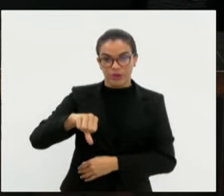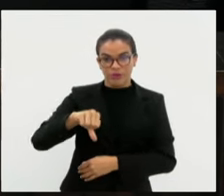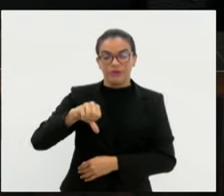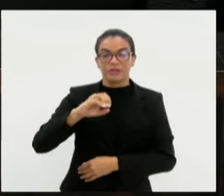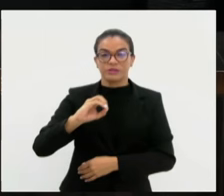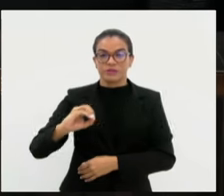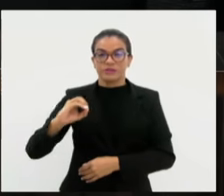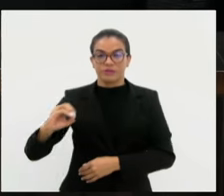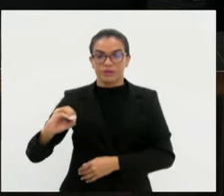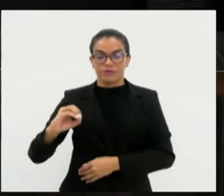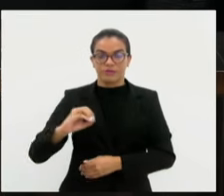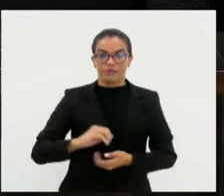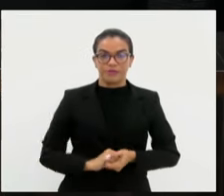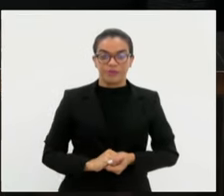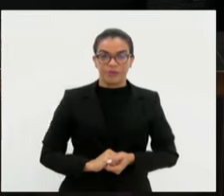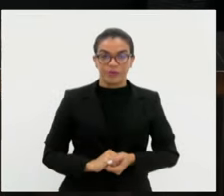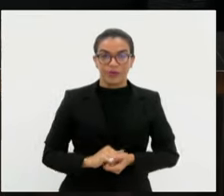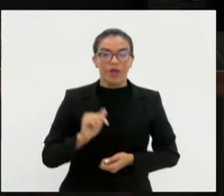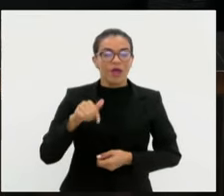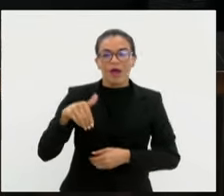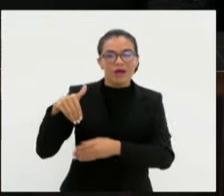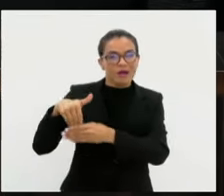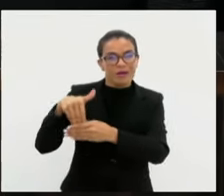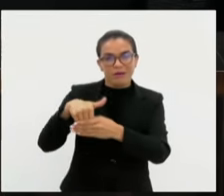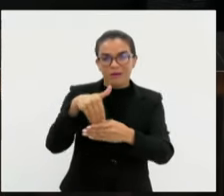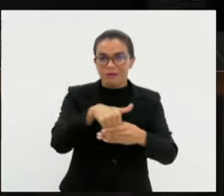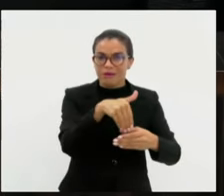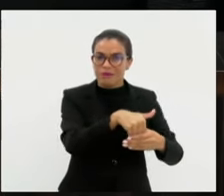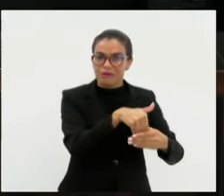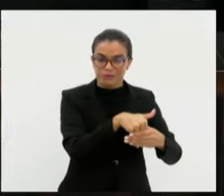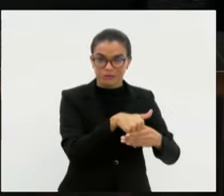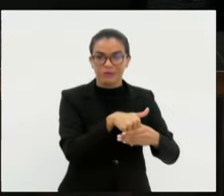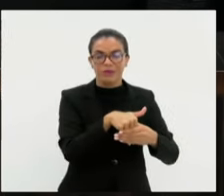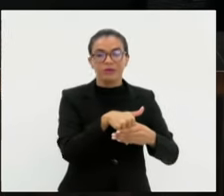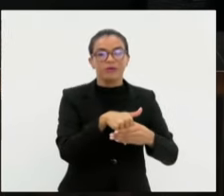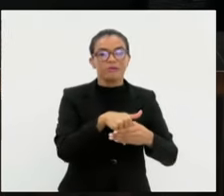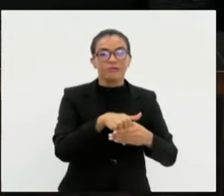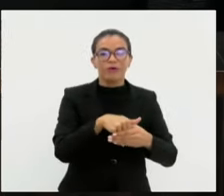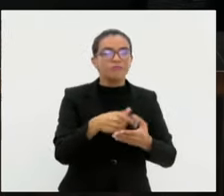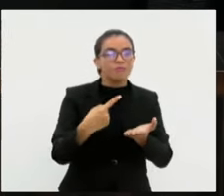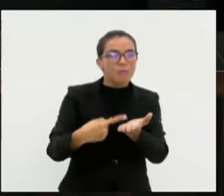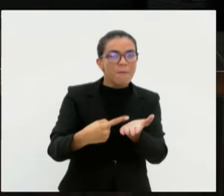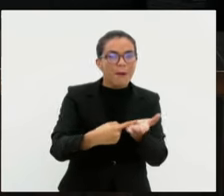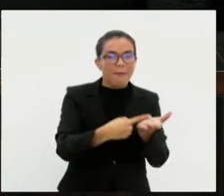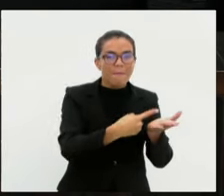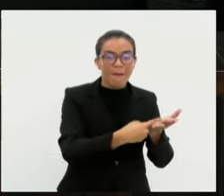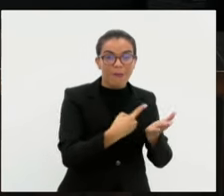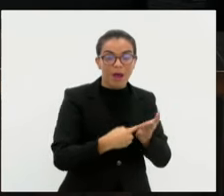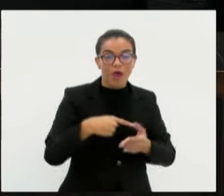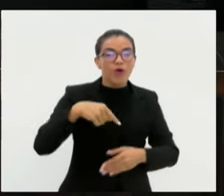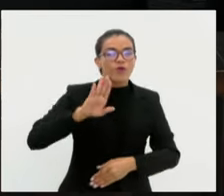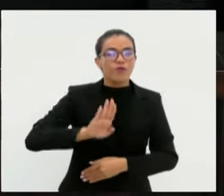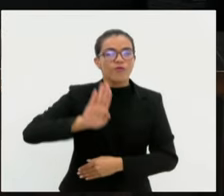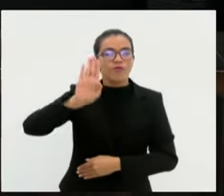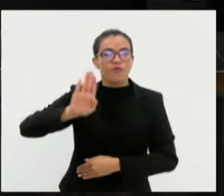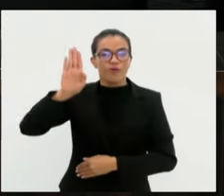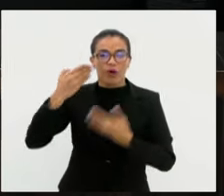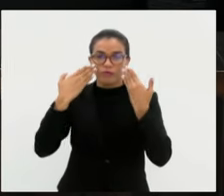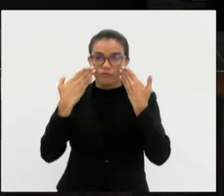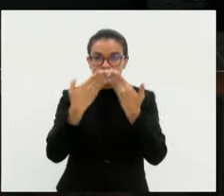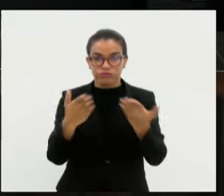003791-94-2023-819-000. O rito da votação será o estabelecido com voto em aberto, cabendo